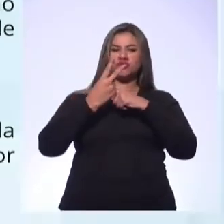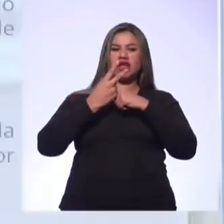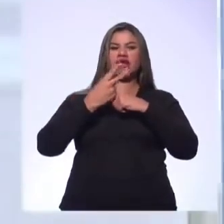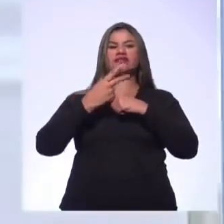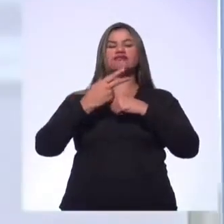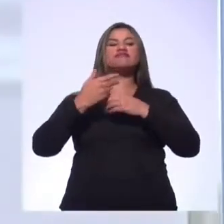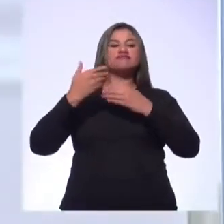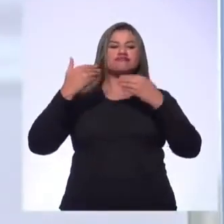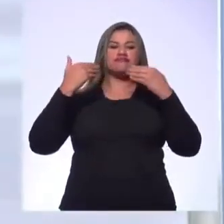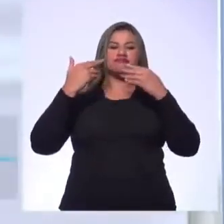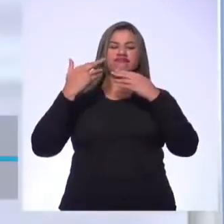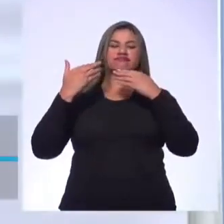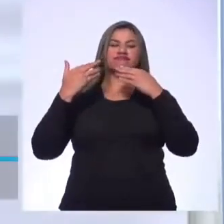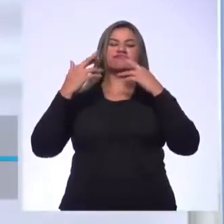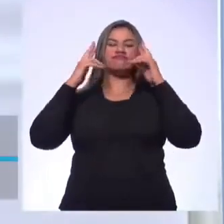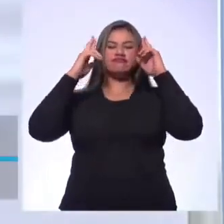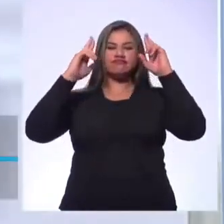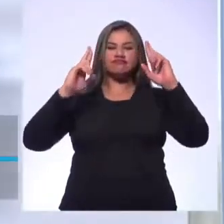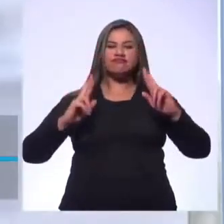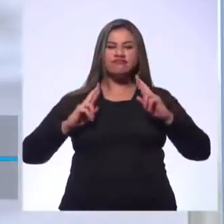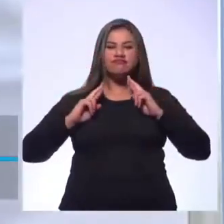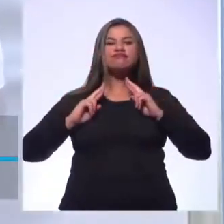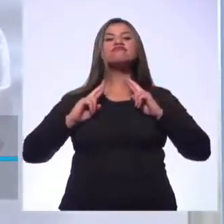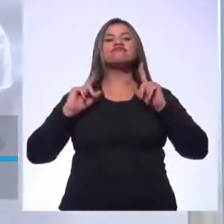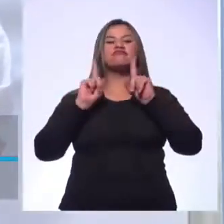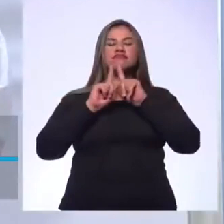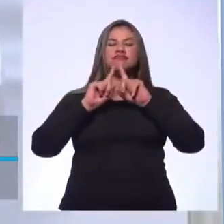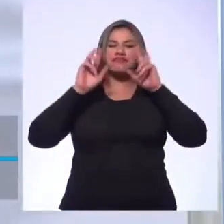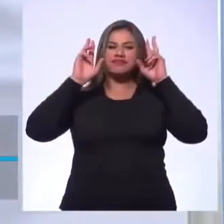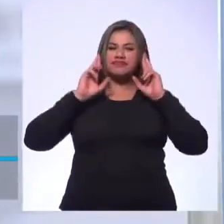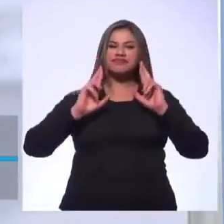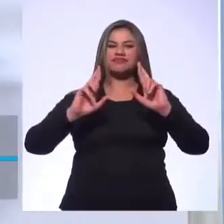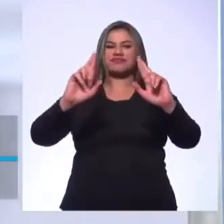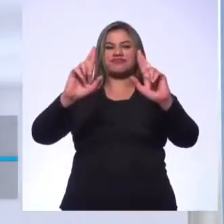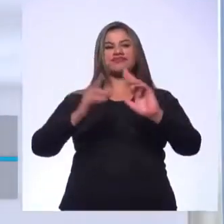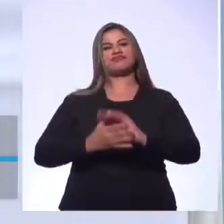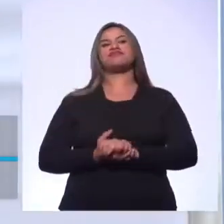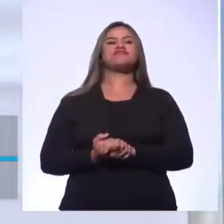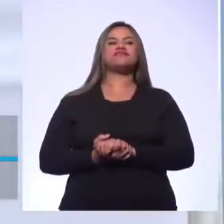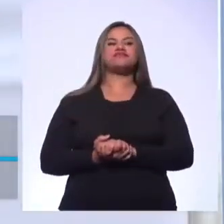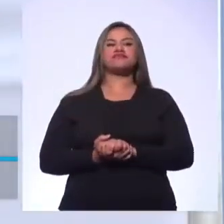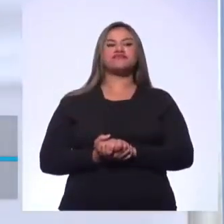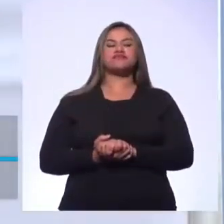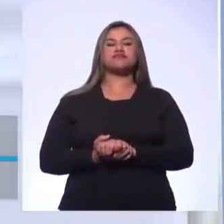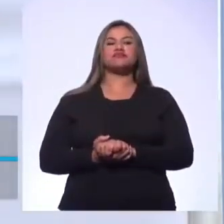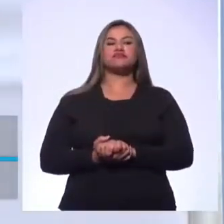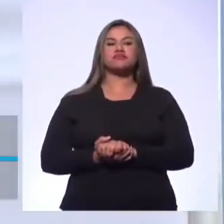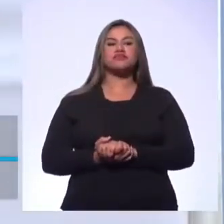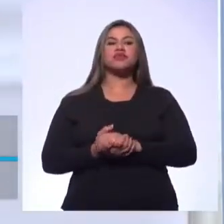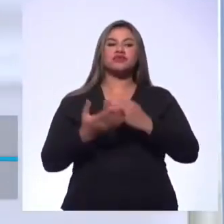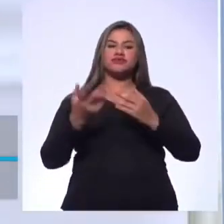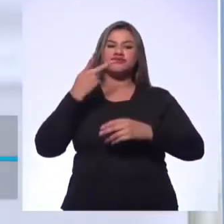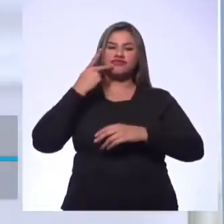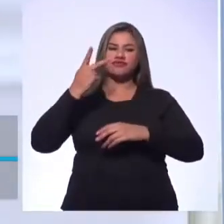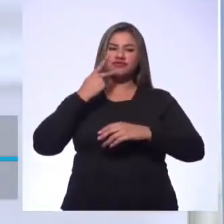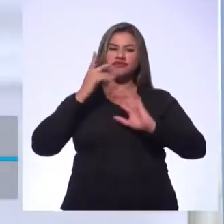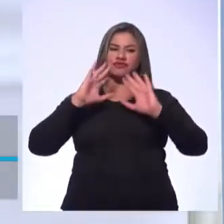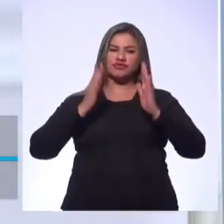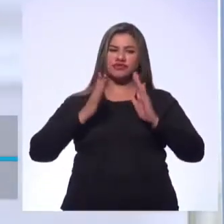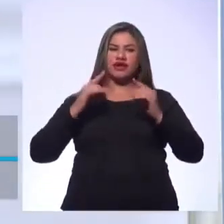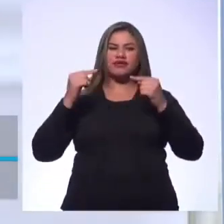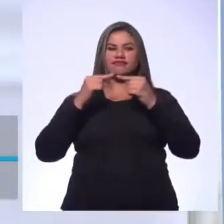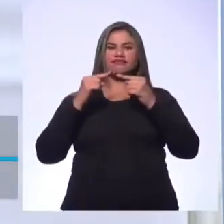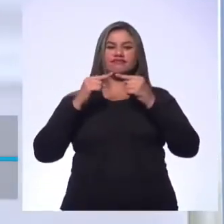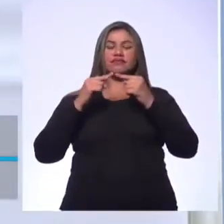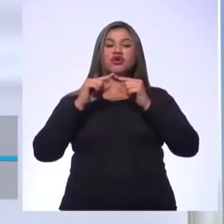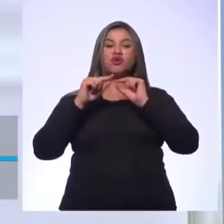ao outro. Então, né, a gente já vem falando desse tema em algumas aulas, só que na última aula a gente falou um pouquinho sobre